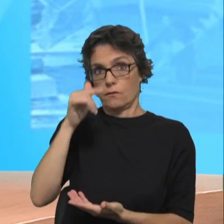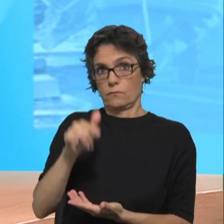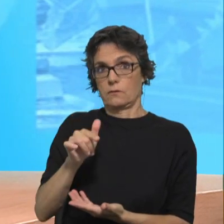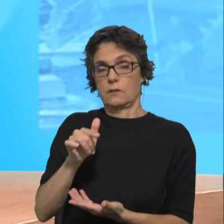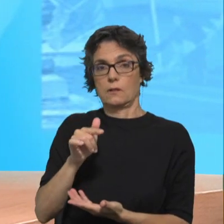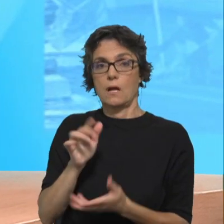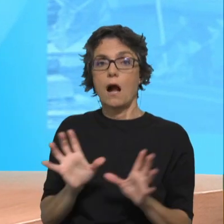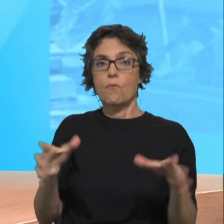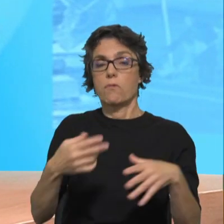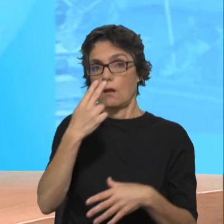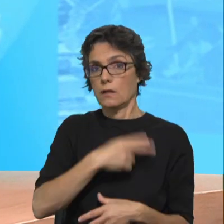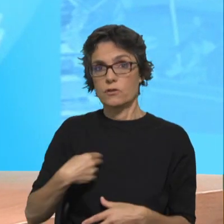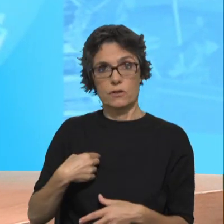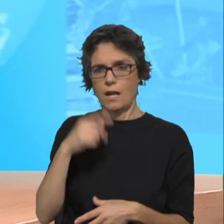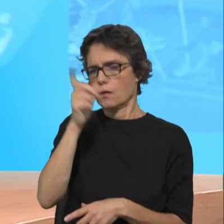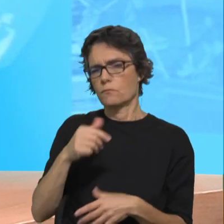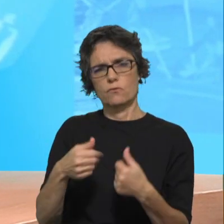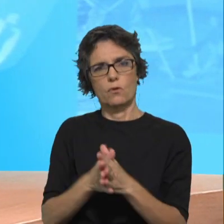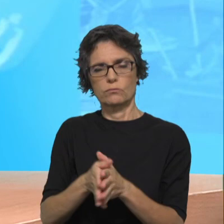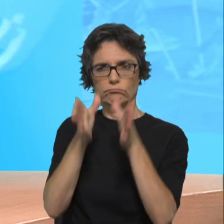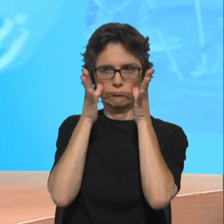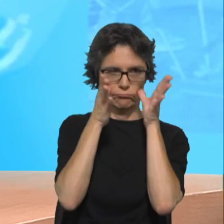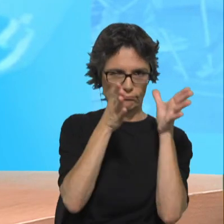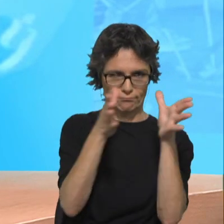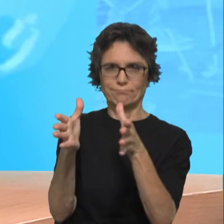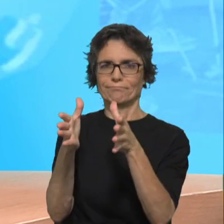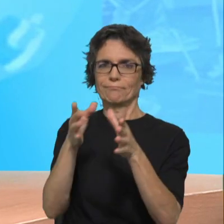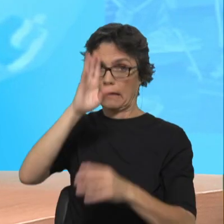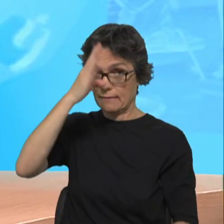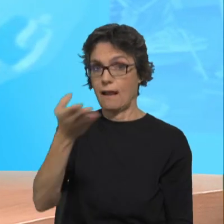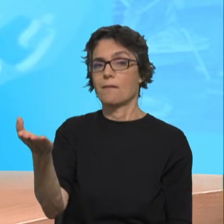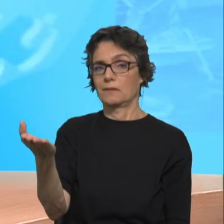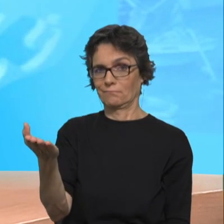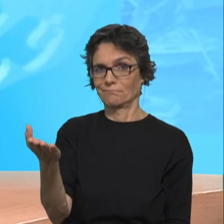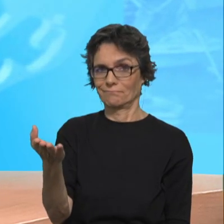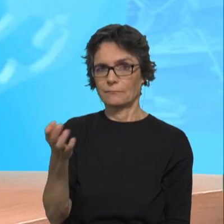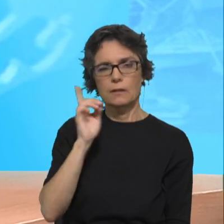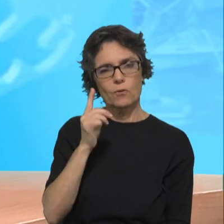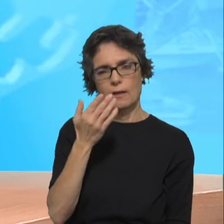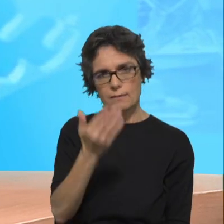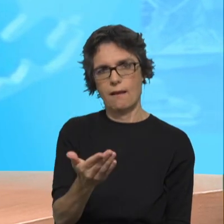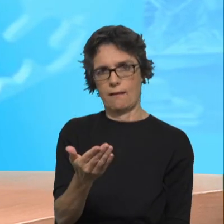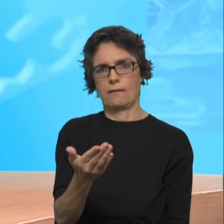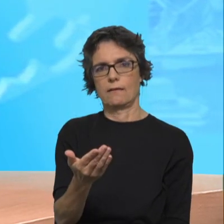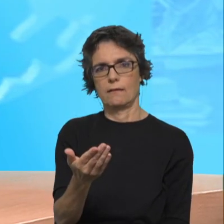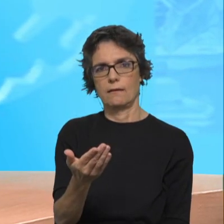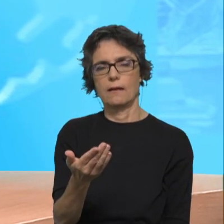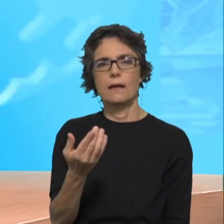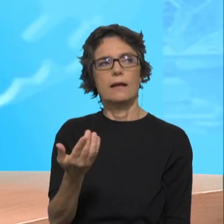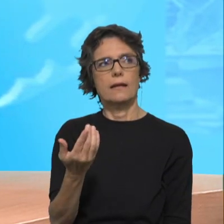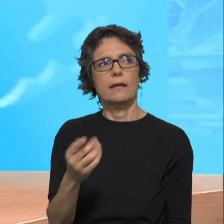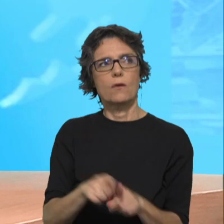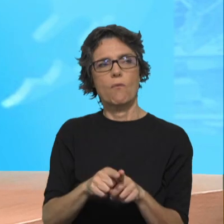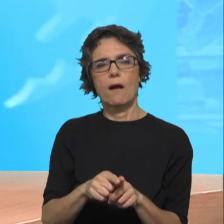e os cristãos, de um modo geral, estão atentos, acham que é importante e vão começando claramente a incorporar